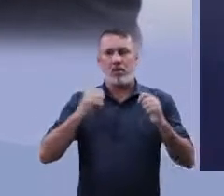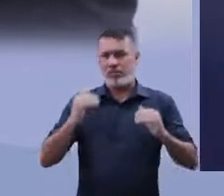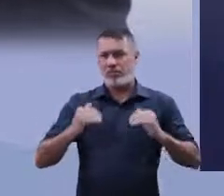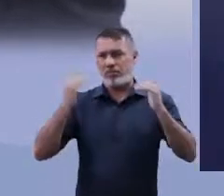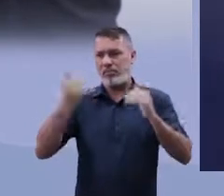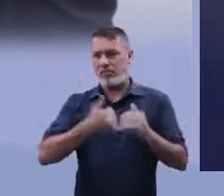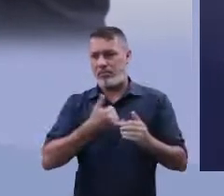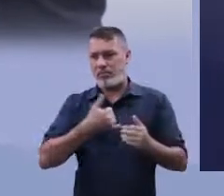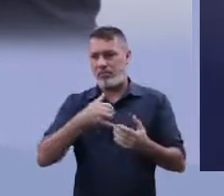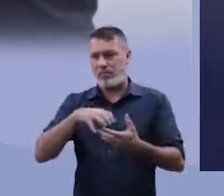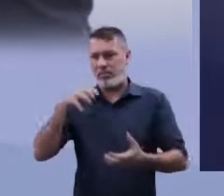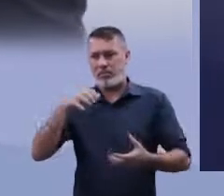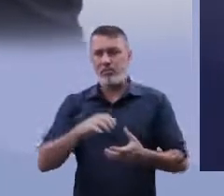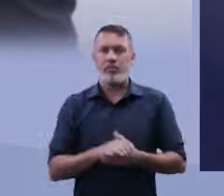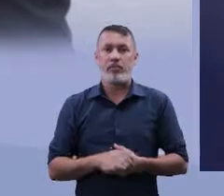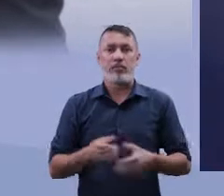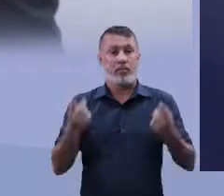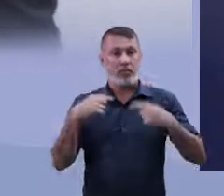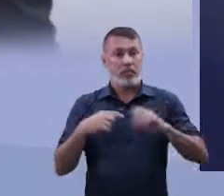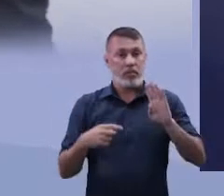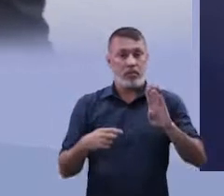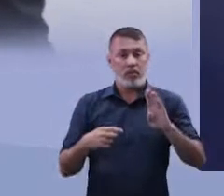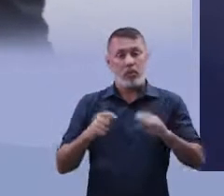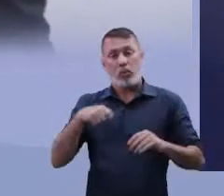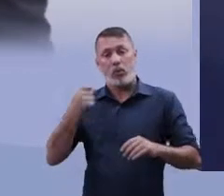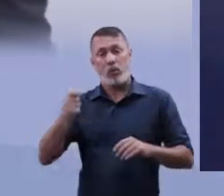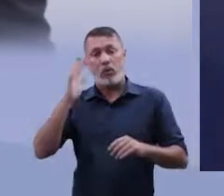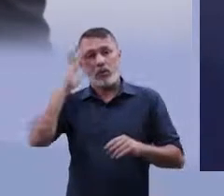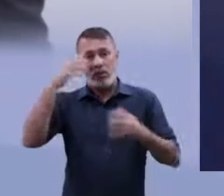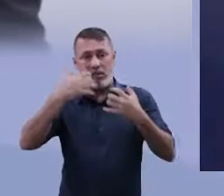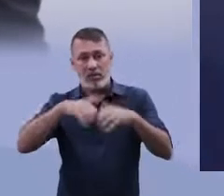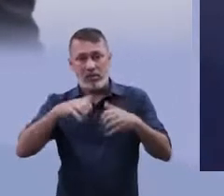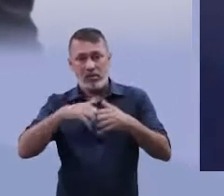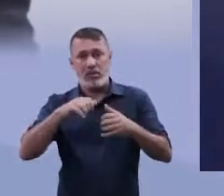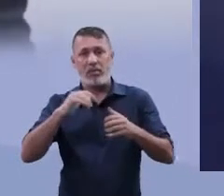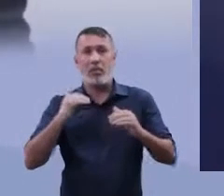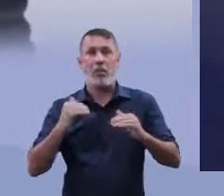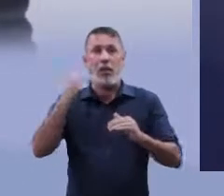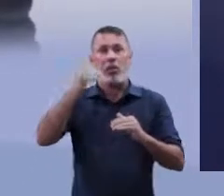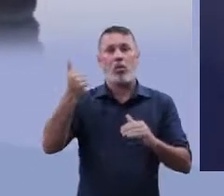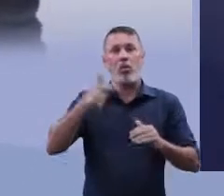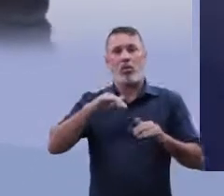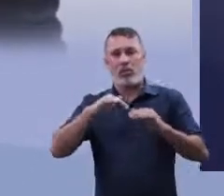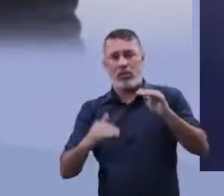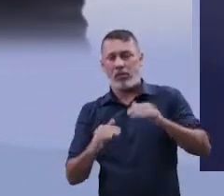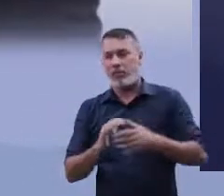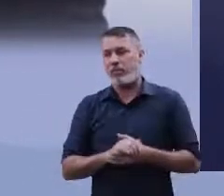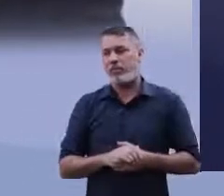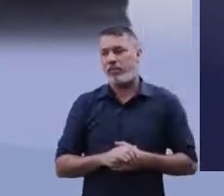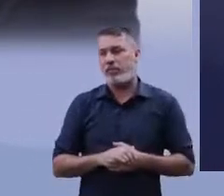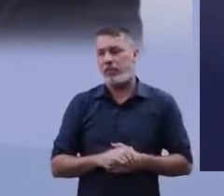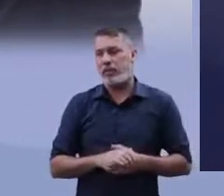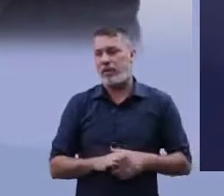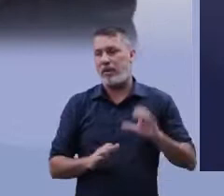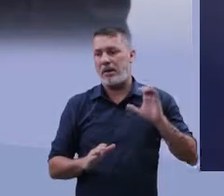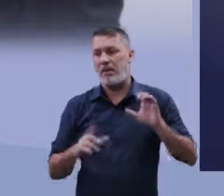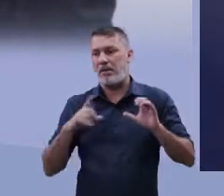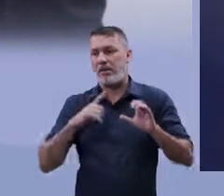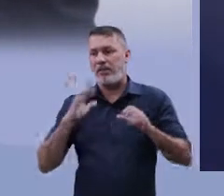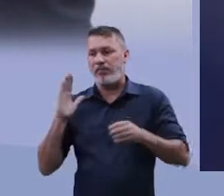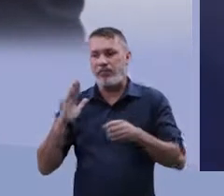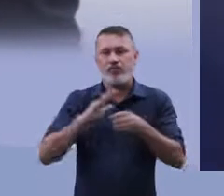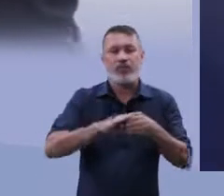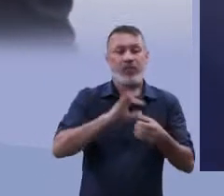o exercício da racionalidade como pressuposto menor diante das verdades eternas. A imposição de